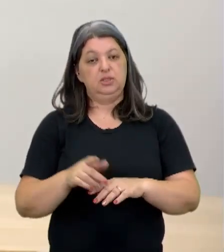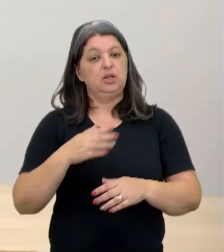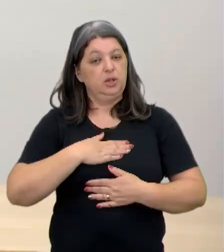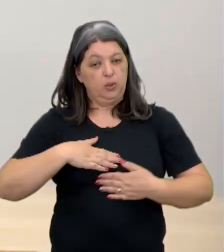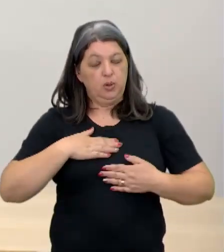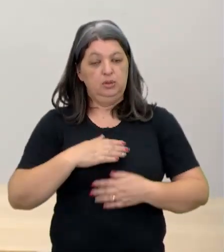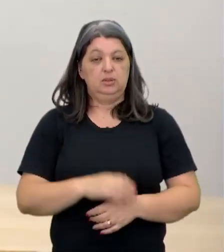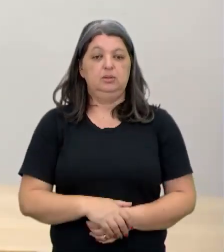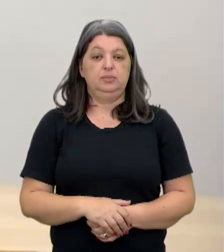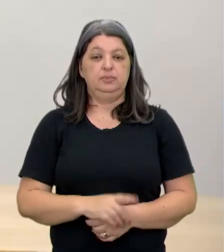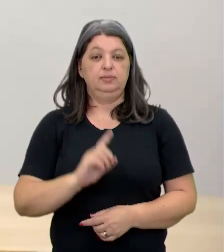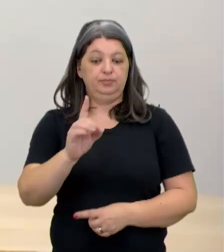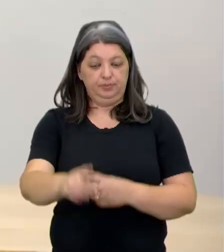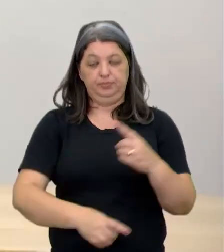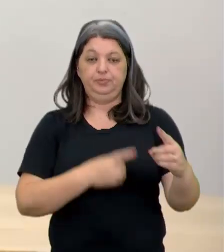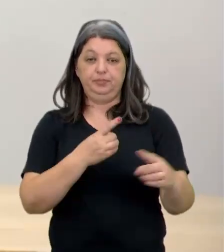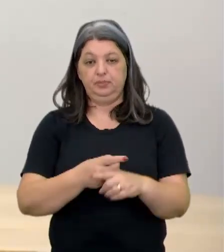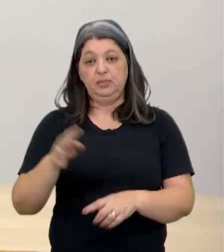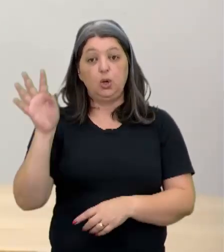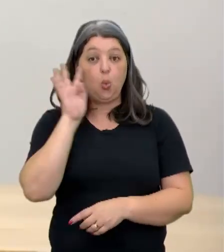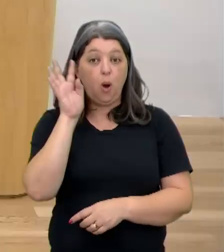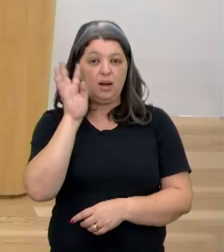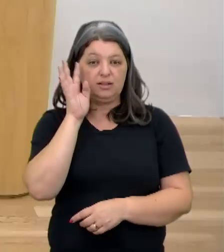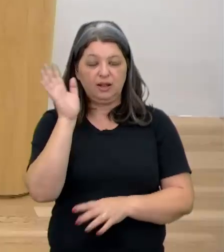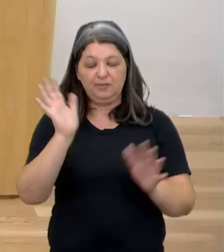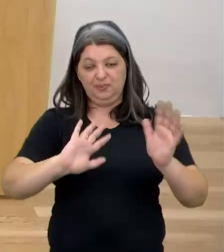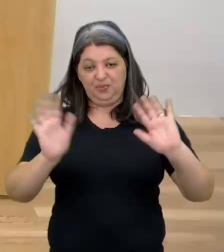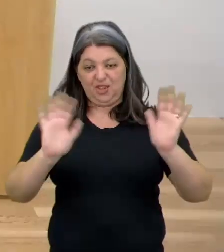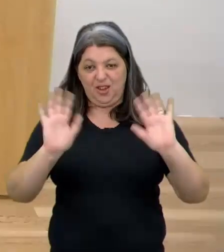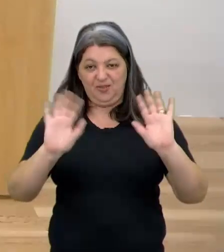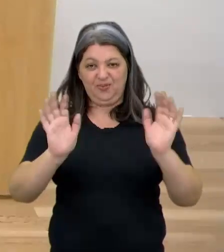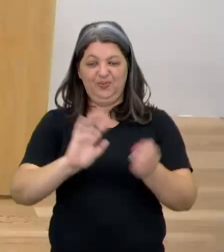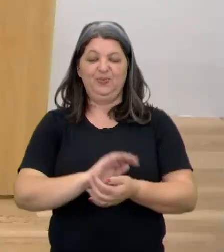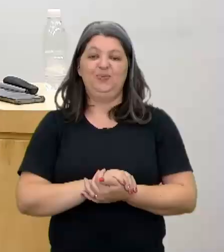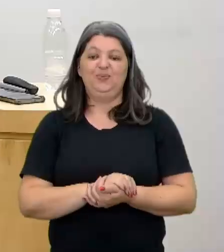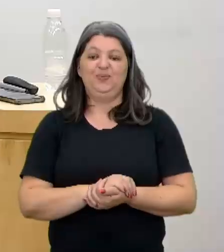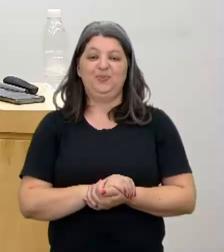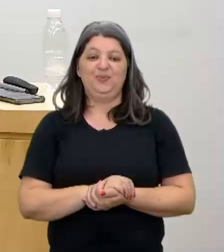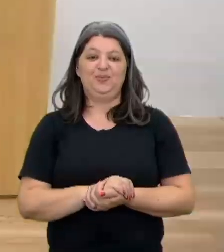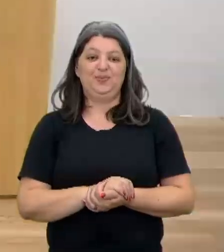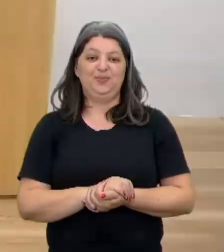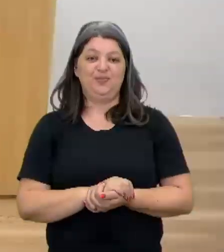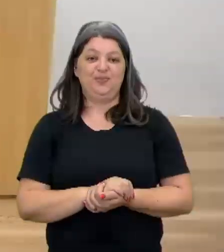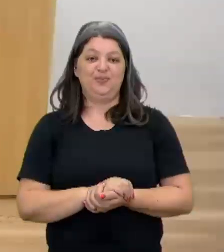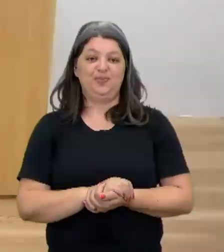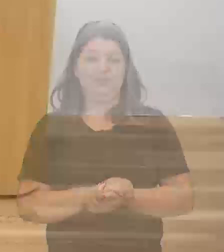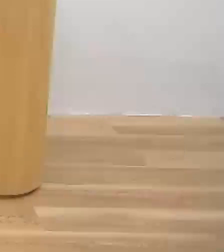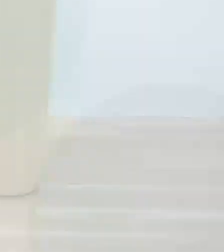gostem. E a gente se vê na quarta-feira. Até mais, pessoal. Tchau, tchau. Tchau, tchau.